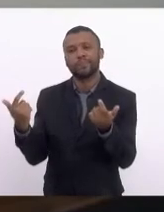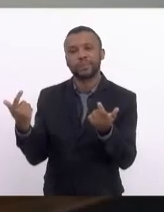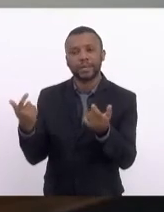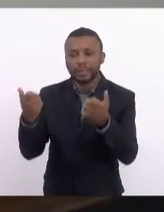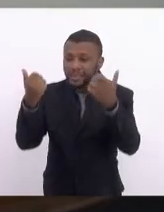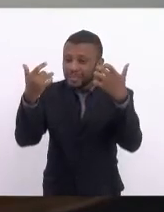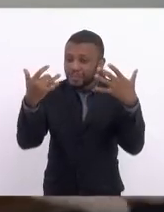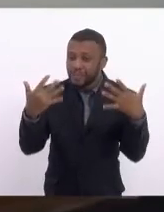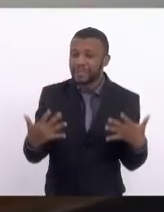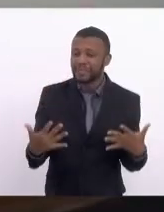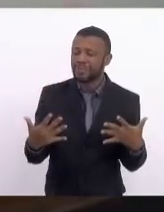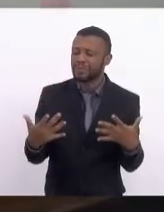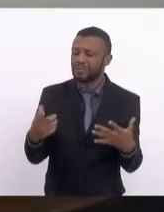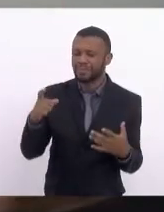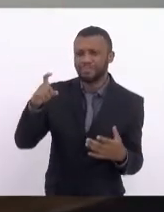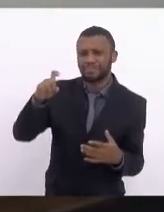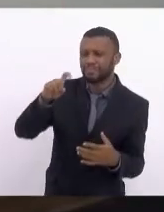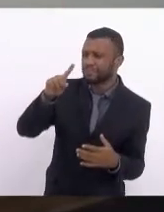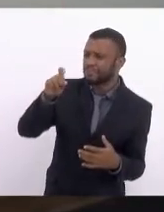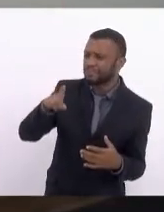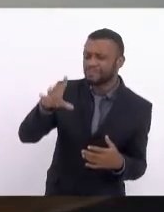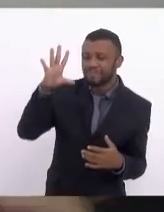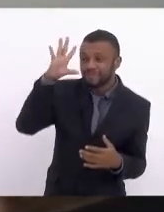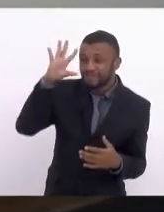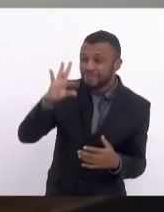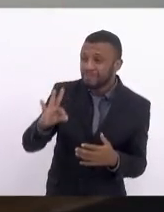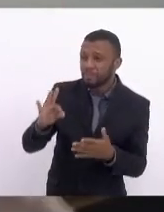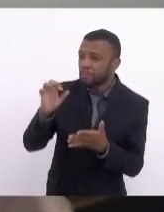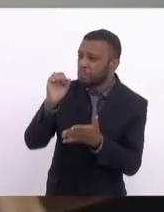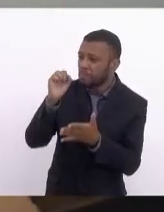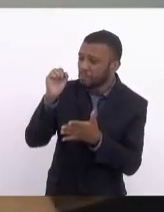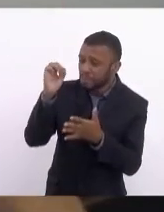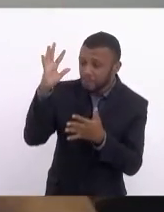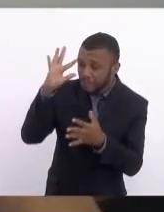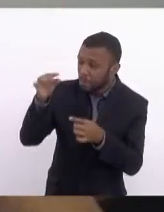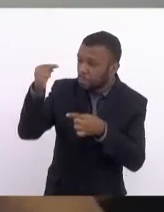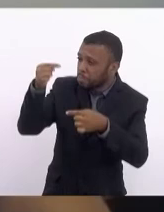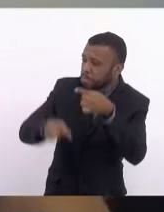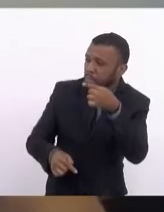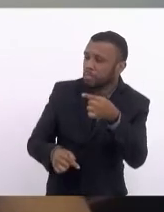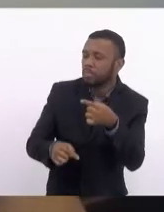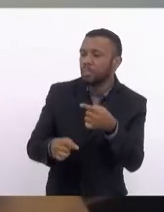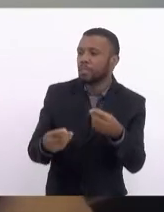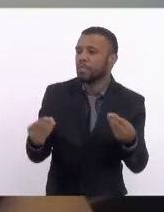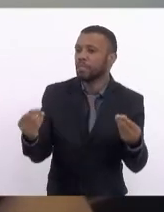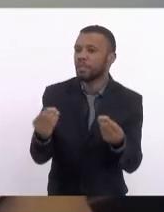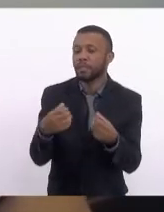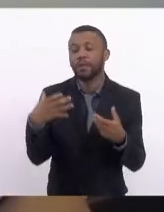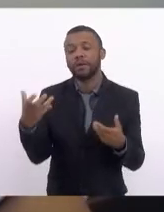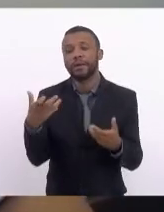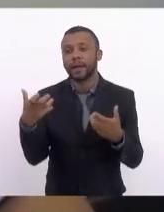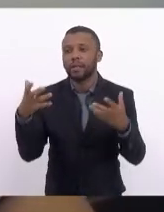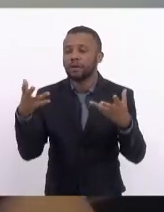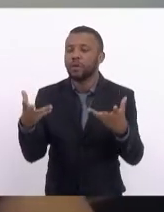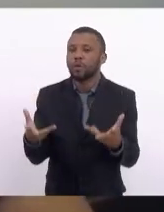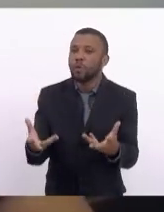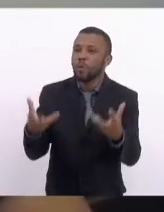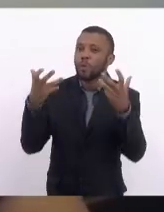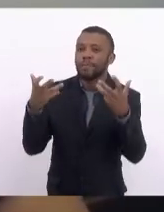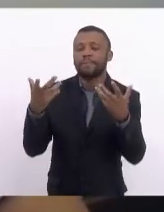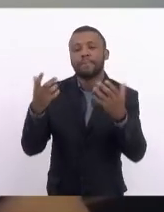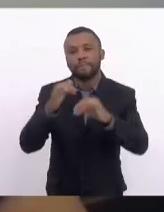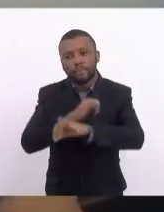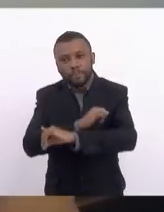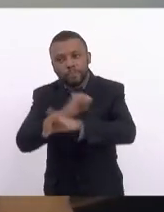que não têm pé nem cabeça, não rimam lé com cré. Portanto, eu quero aqui visibilizar, né, essas